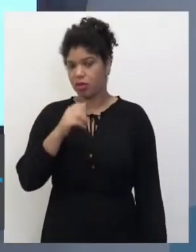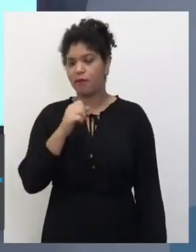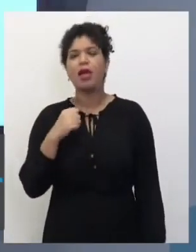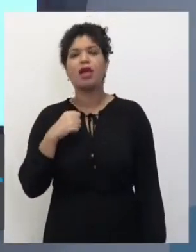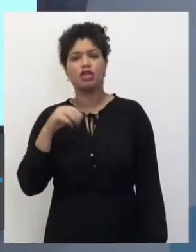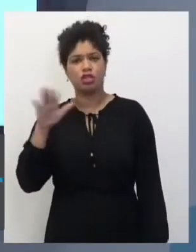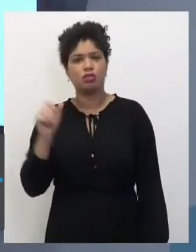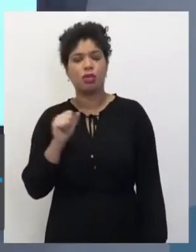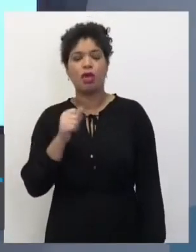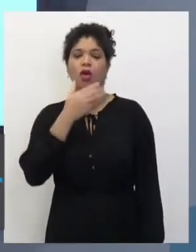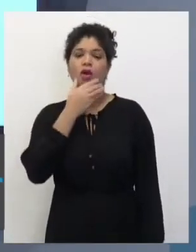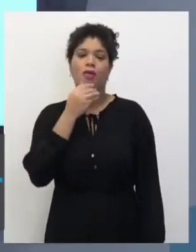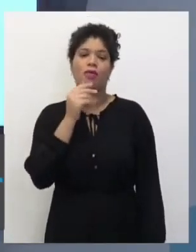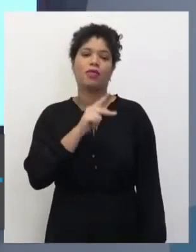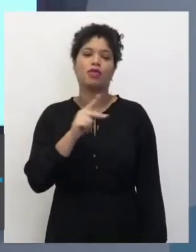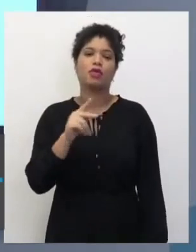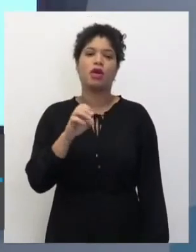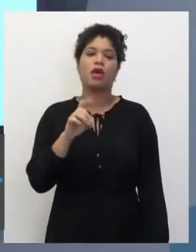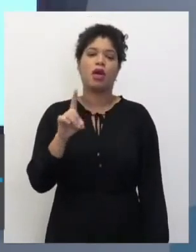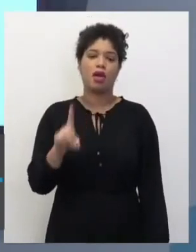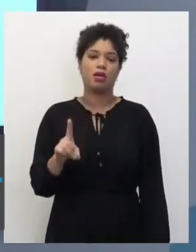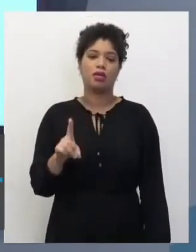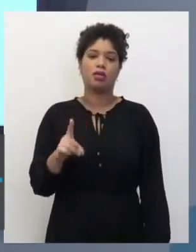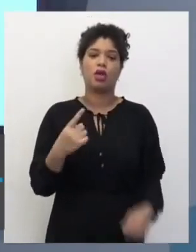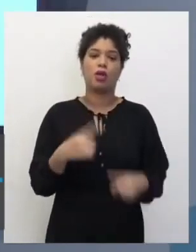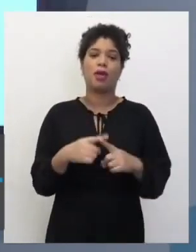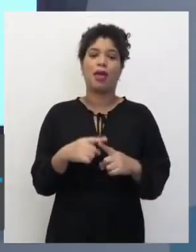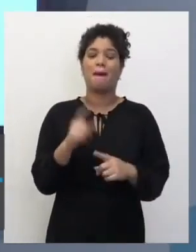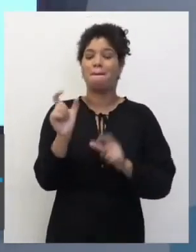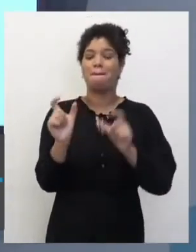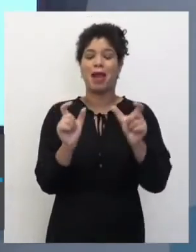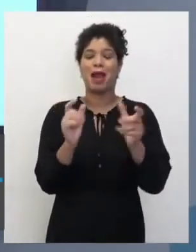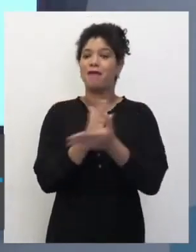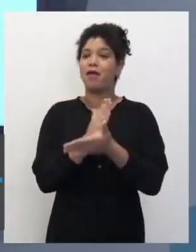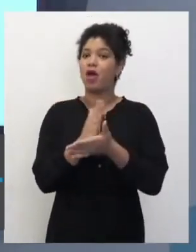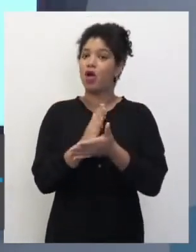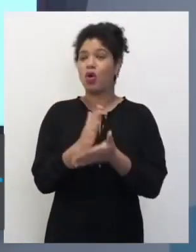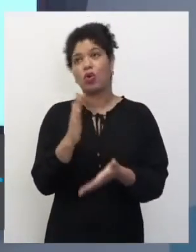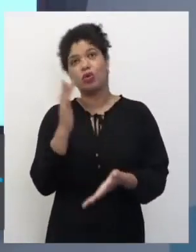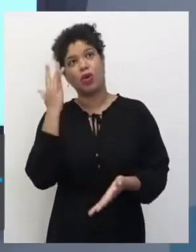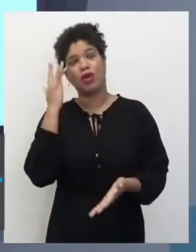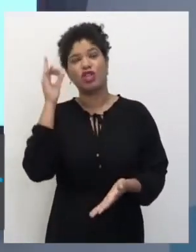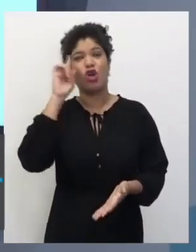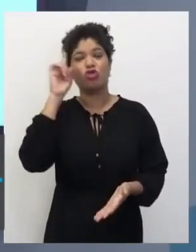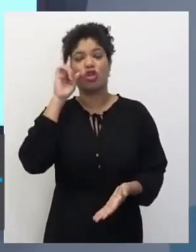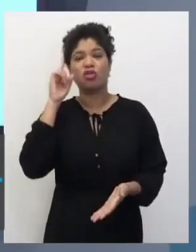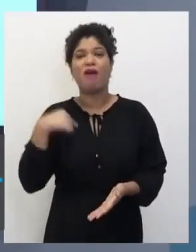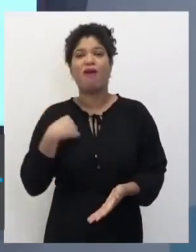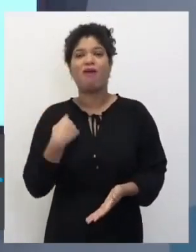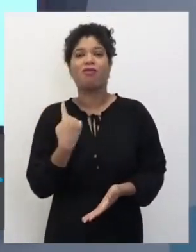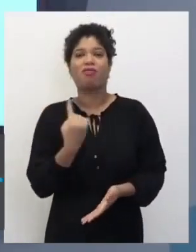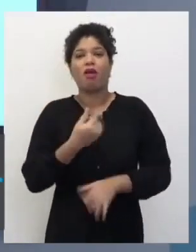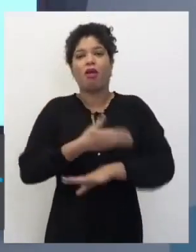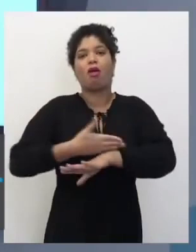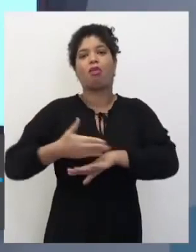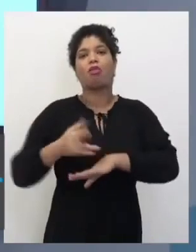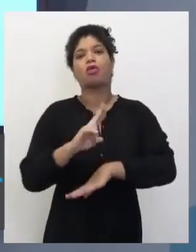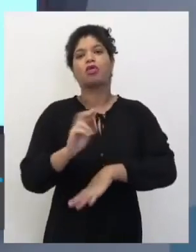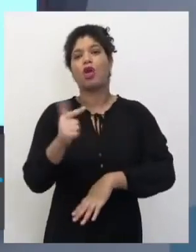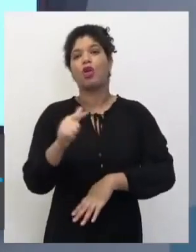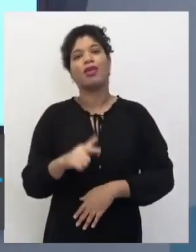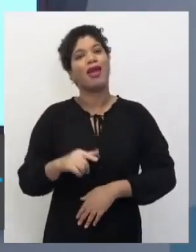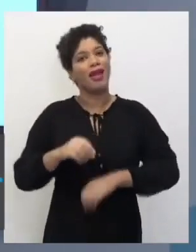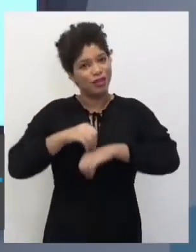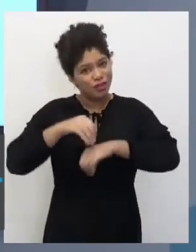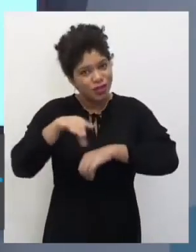professor Ed, porque nessa entrevista vão aparecer algumas palavras que talvez no nosso dia a dia não conhecemos. Aí já vai outra